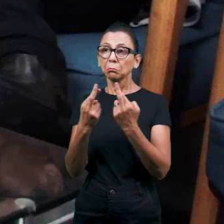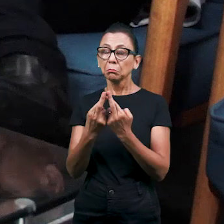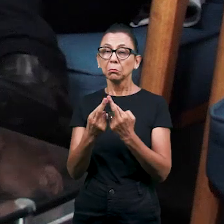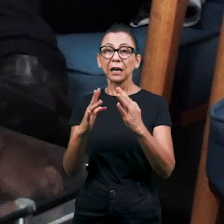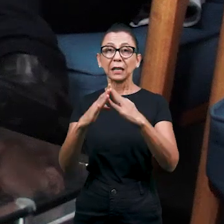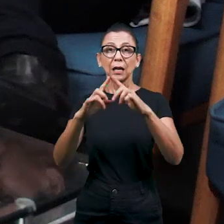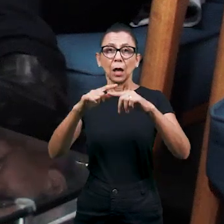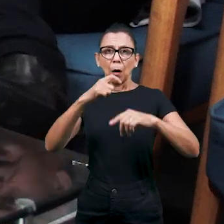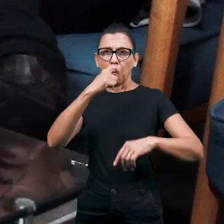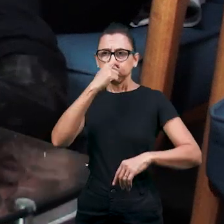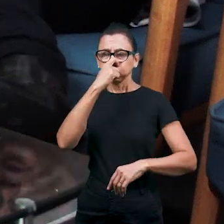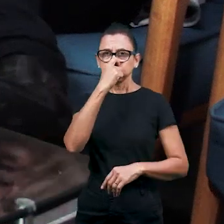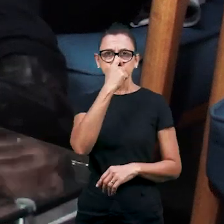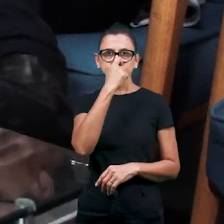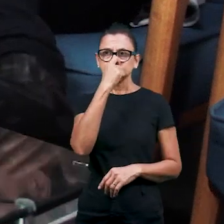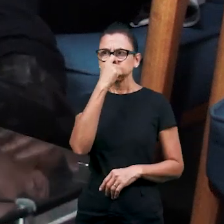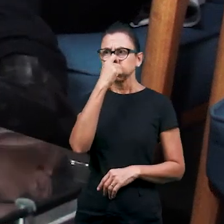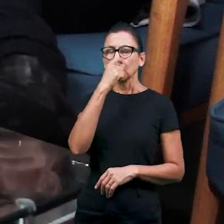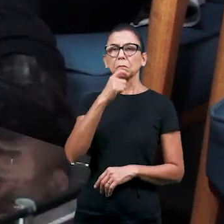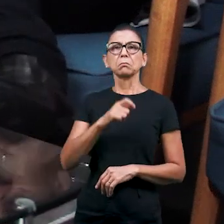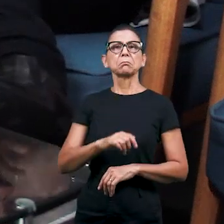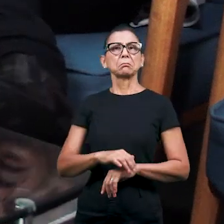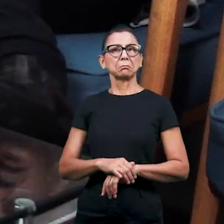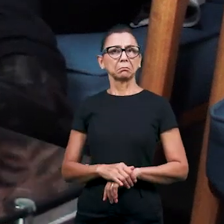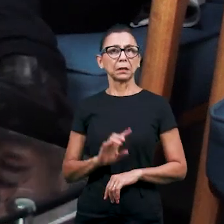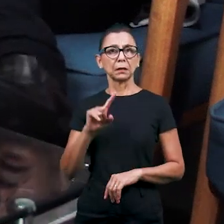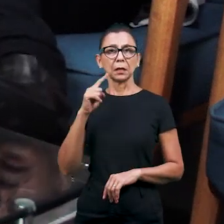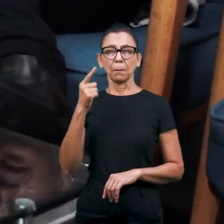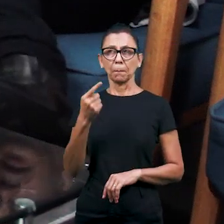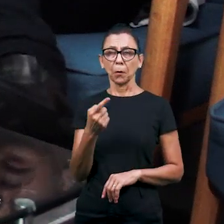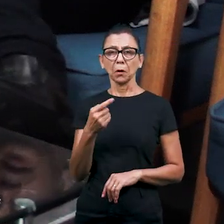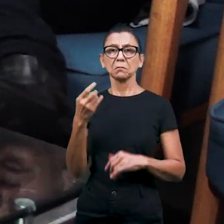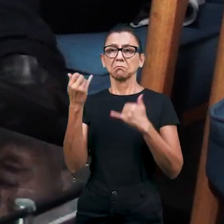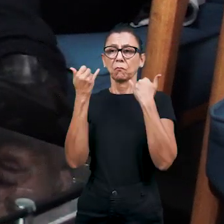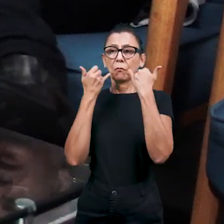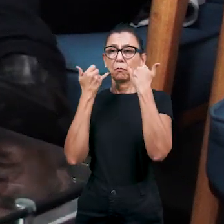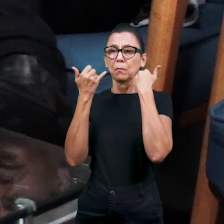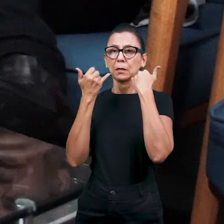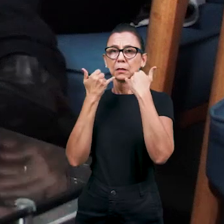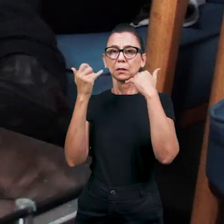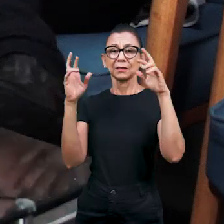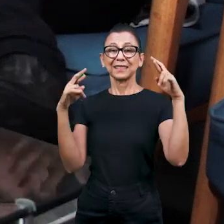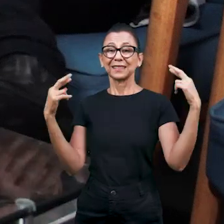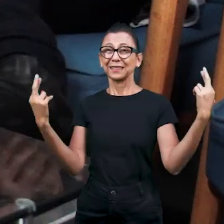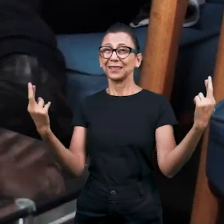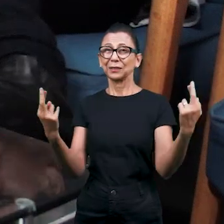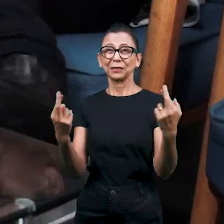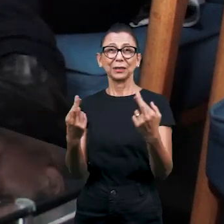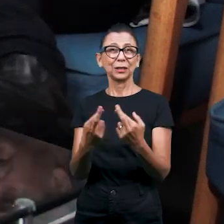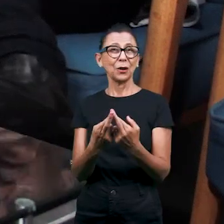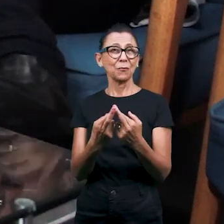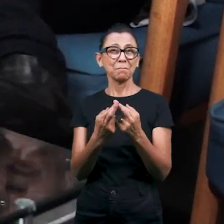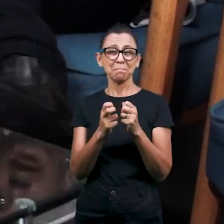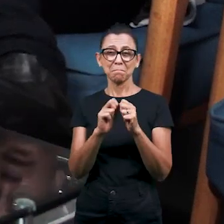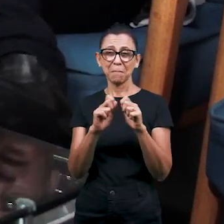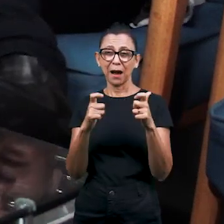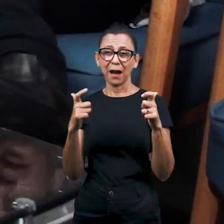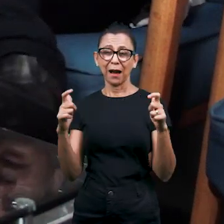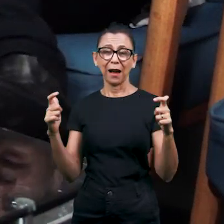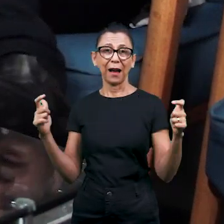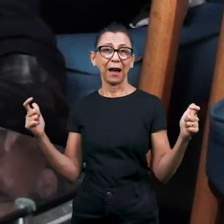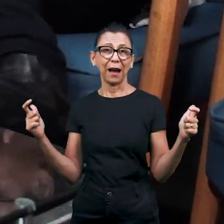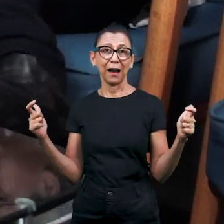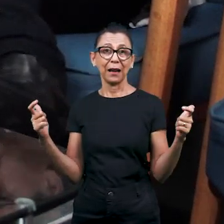muito cheia e havia depois a informação do alcance que essa reunião teve, foi um alcance muito grande. Para